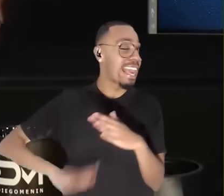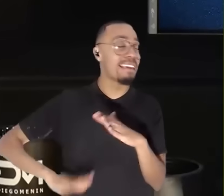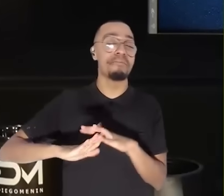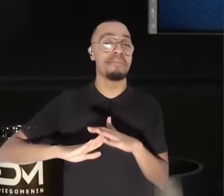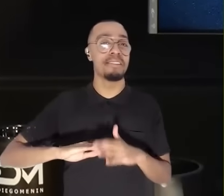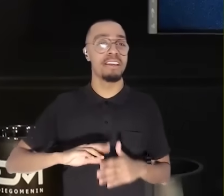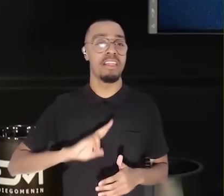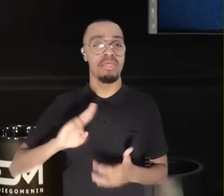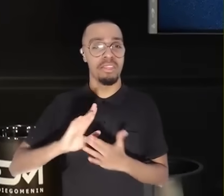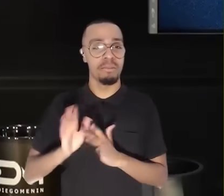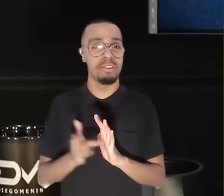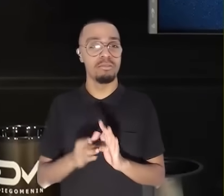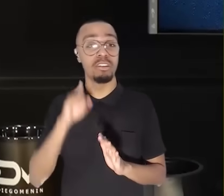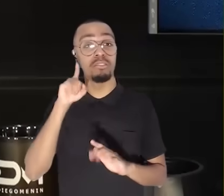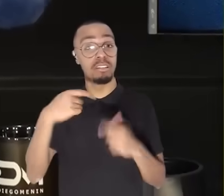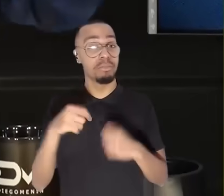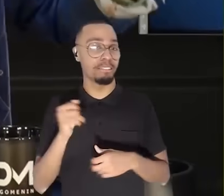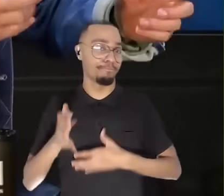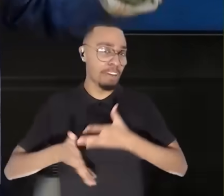de Jesus. Mas